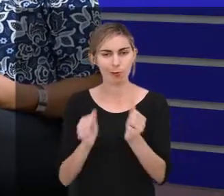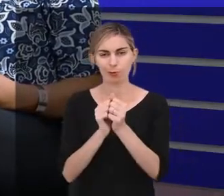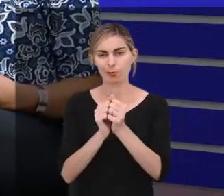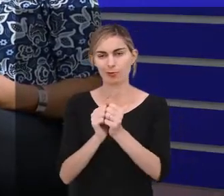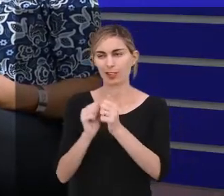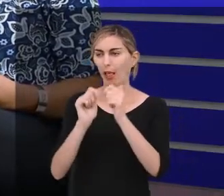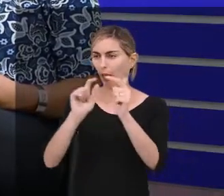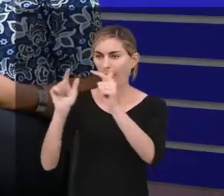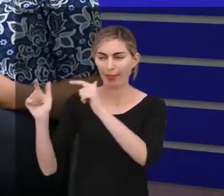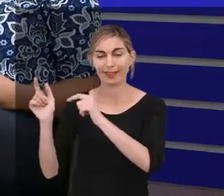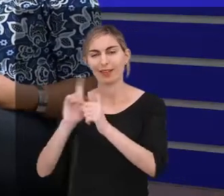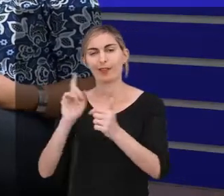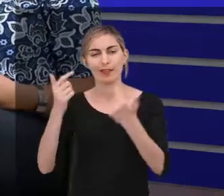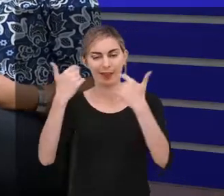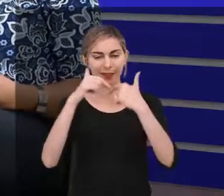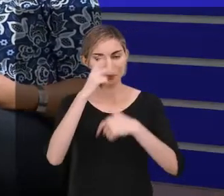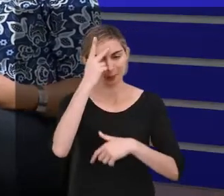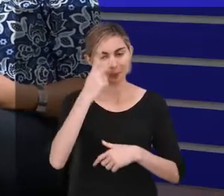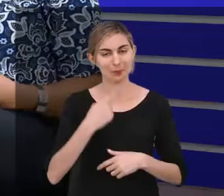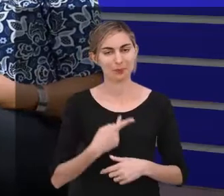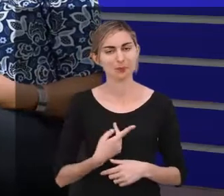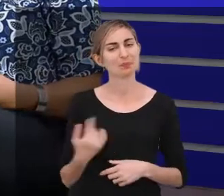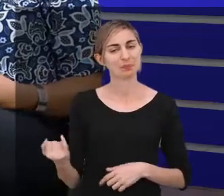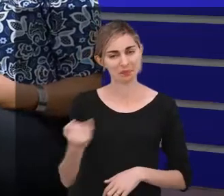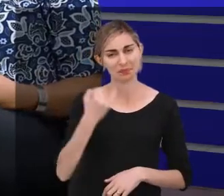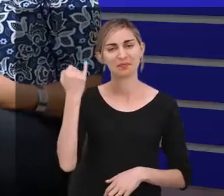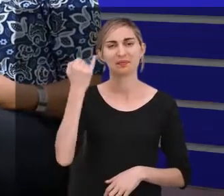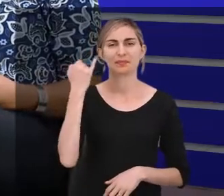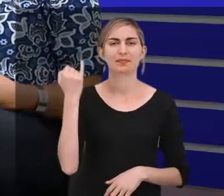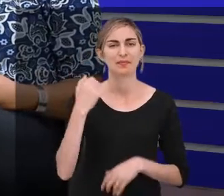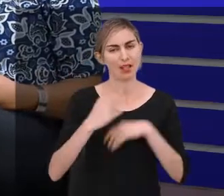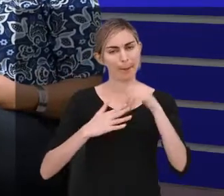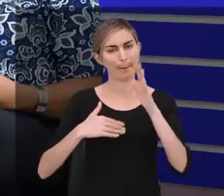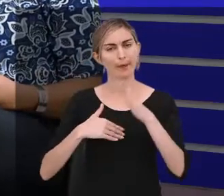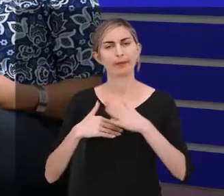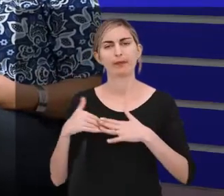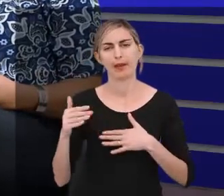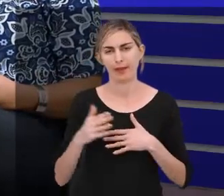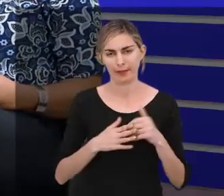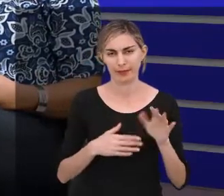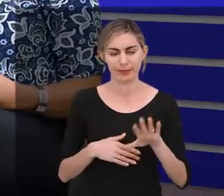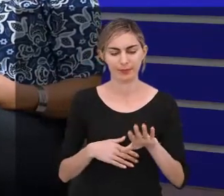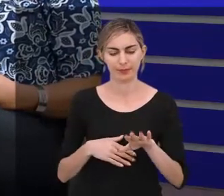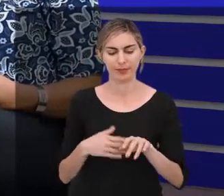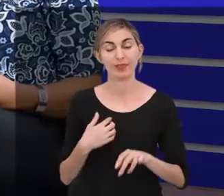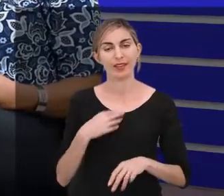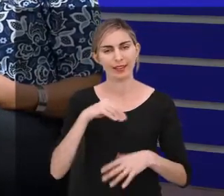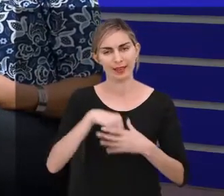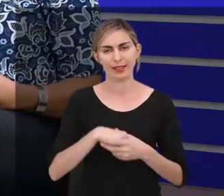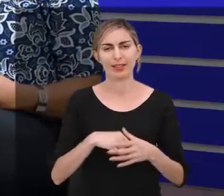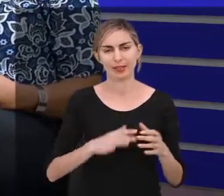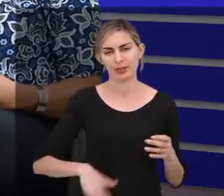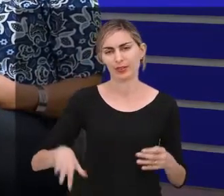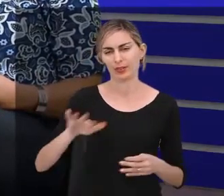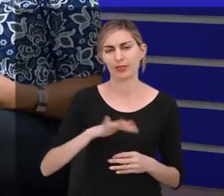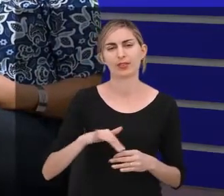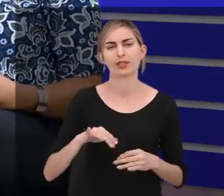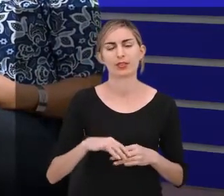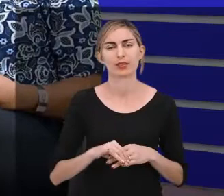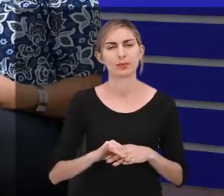rir das pessoas. Isso é fundamental, tá? Isso é uma habilidade que a gente cria, né? Dentro do ambiente organizacional,